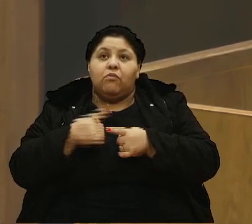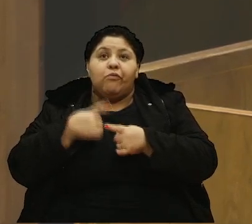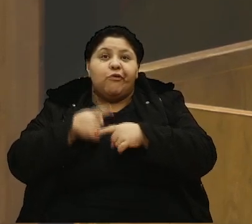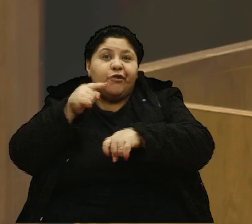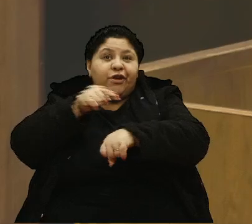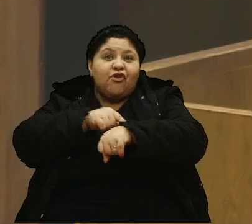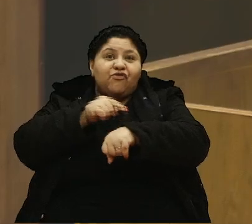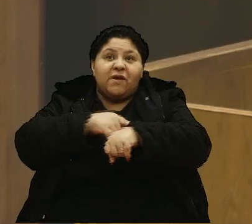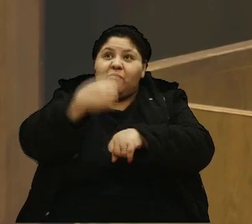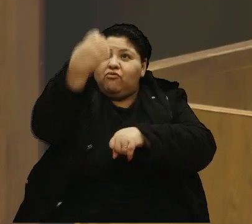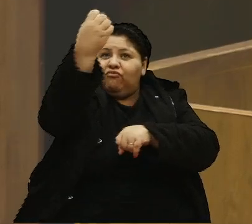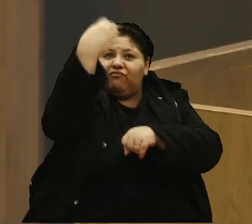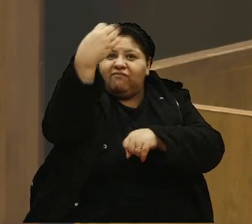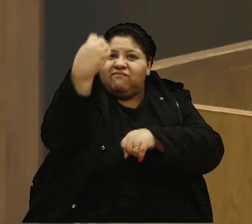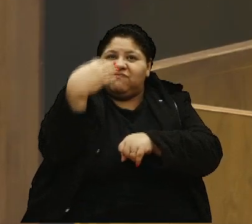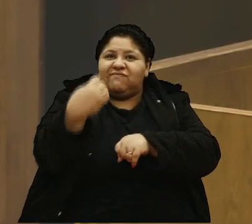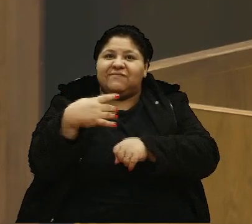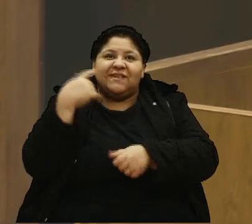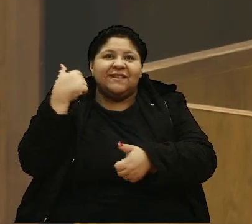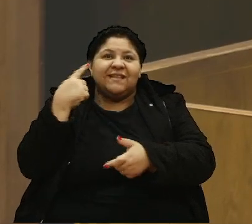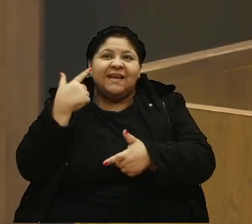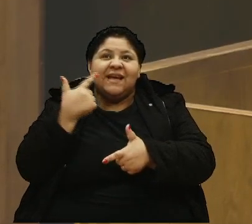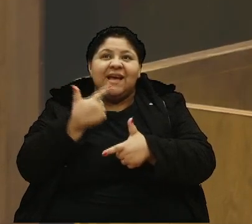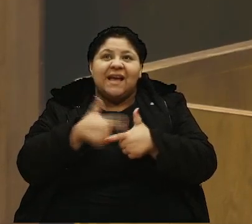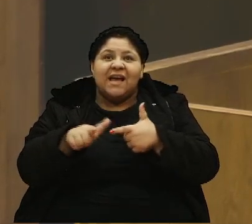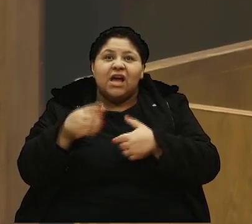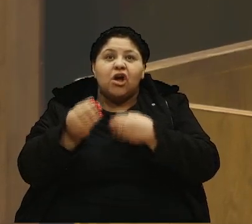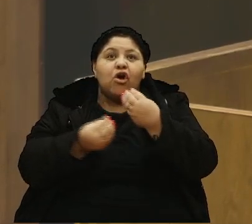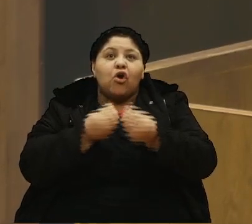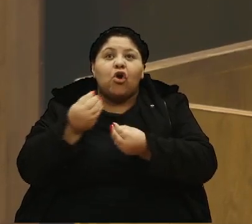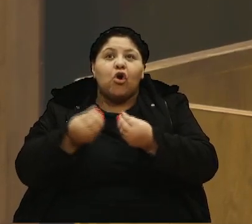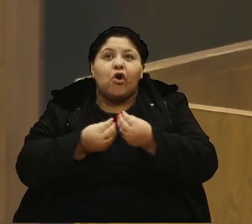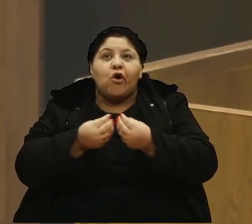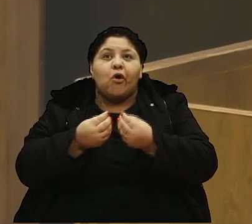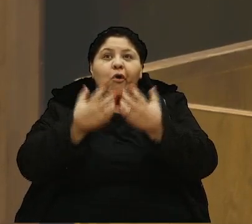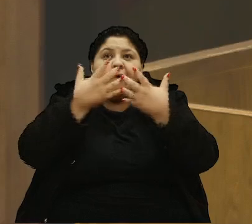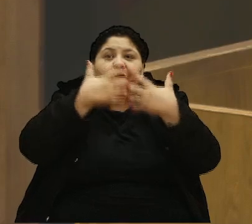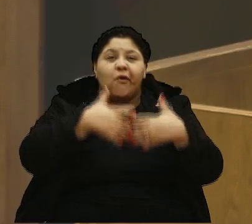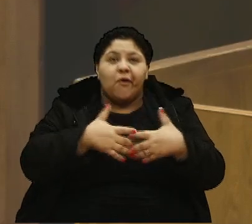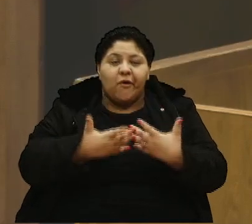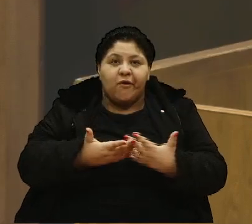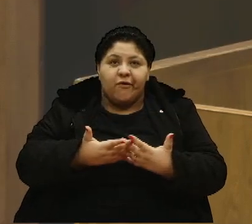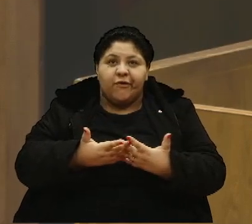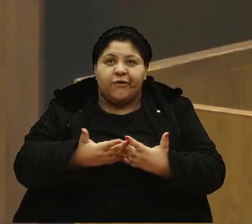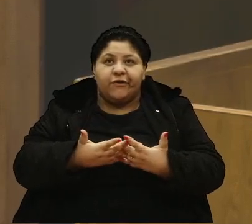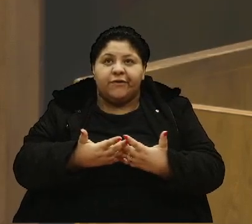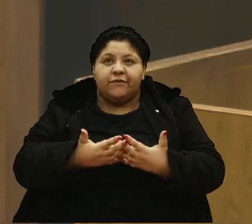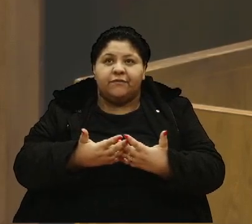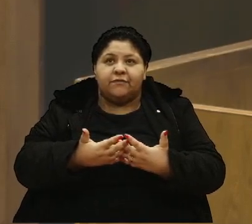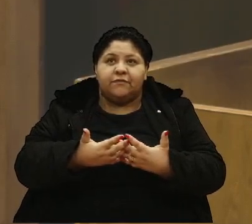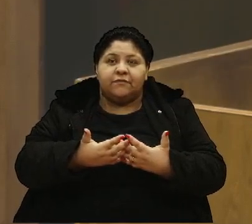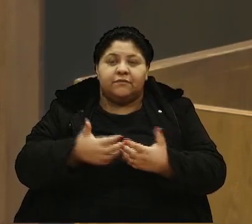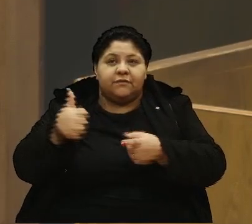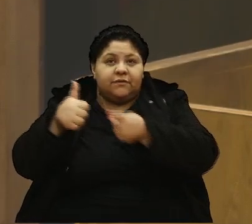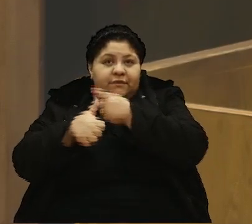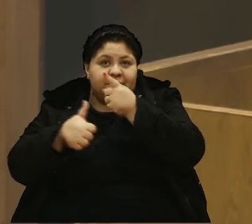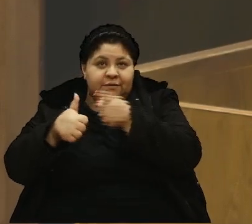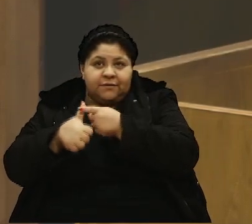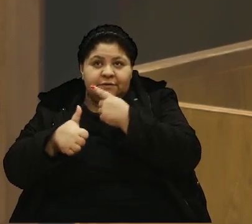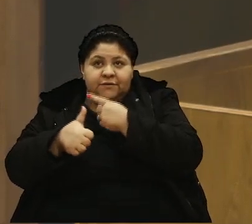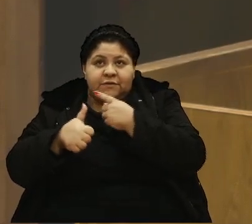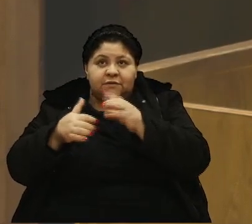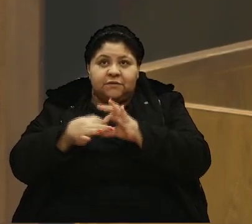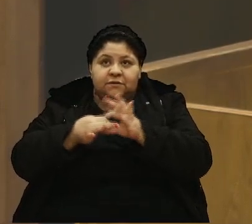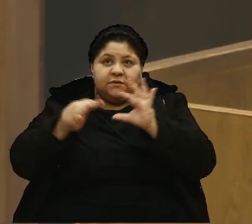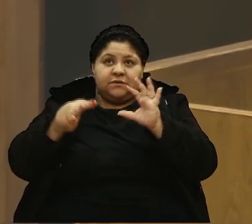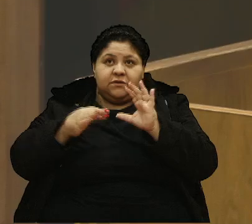dos semáforos está equivocada. Como que funciona a temporização de semáforos? Então, primeiro você libera o